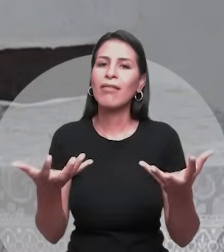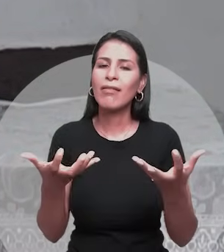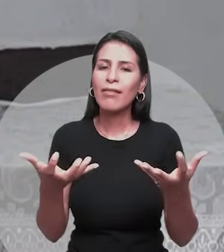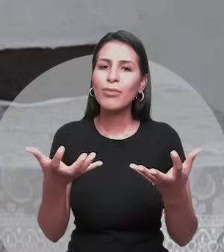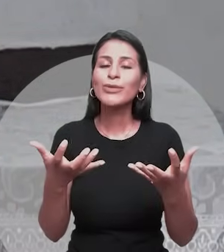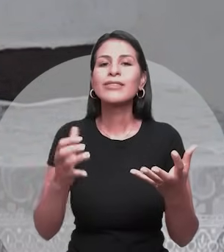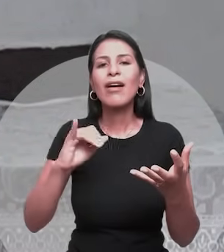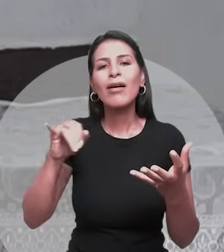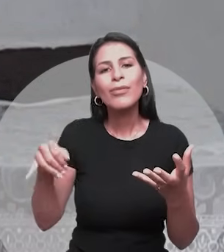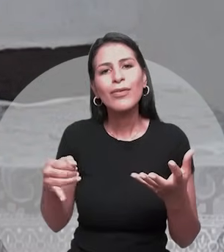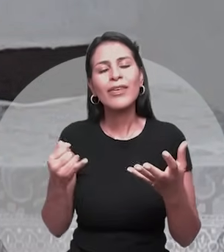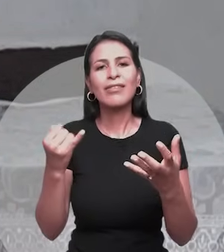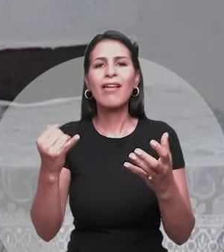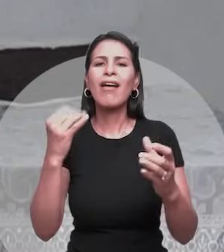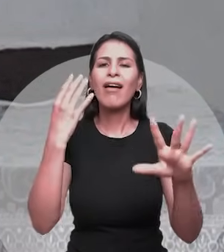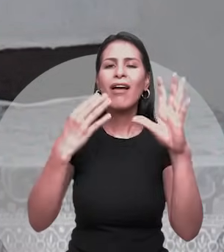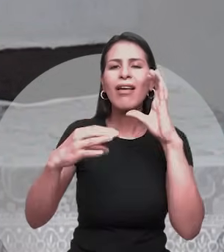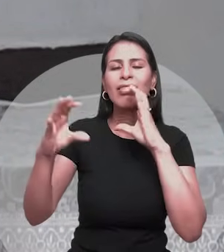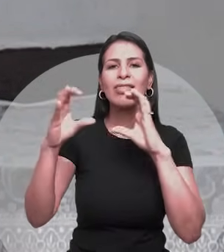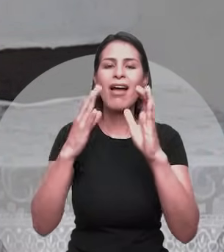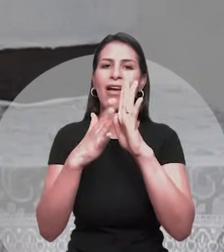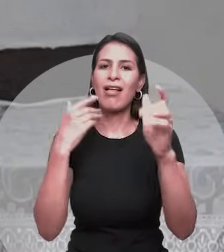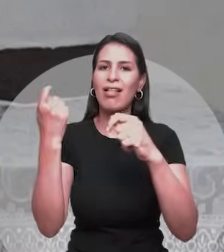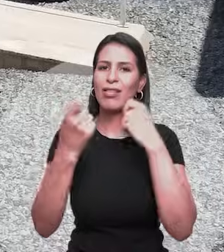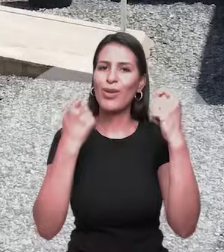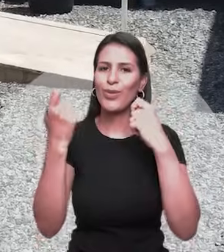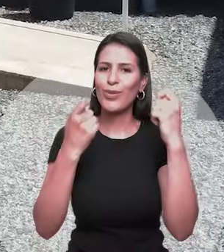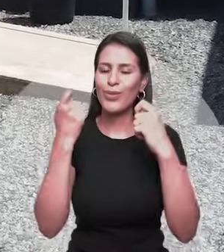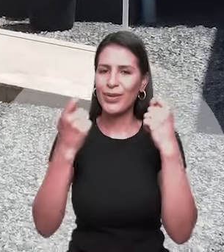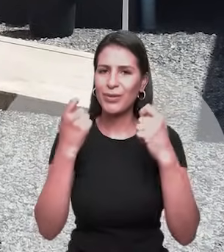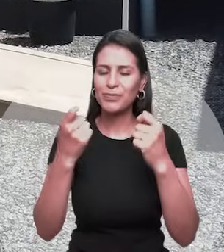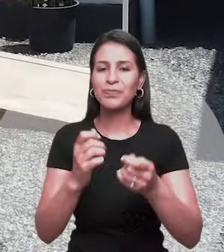Evangelho, cantando juntos: Aleluia.